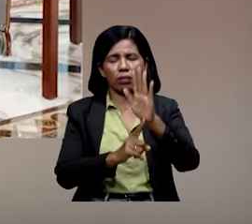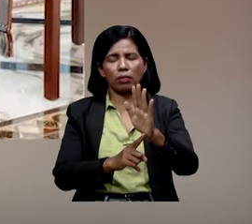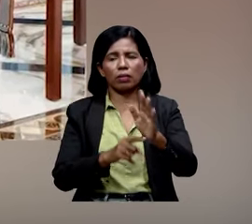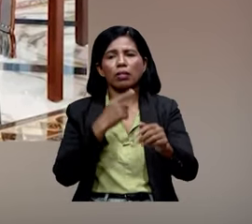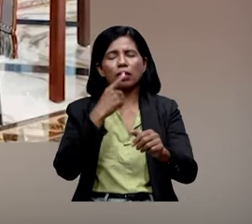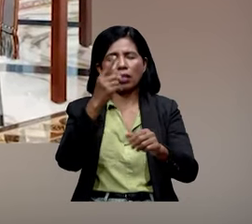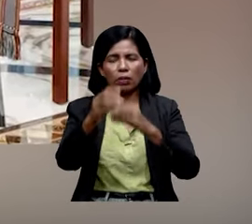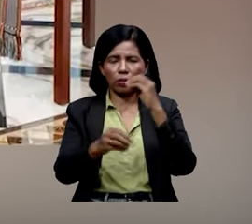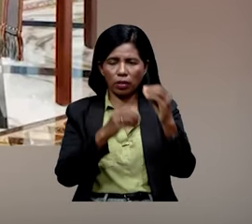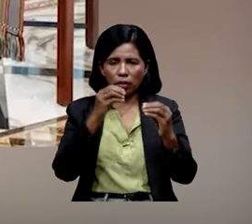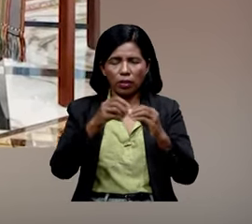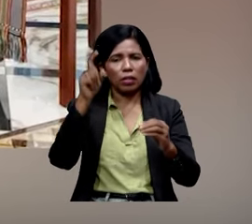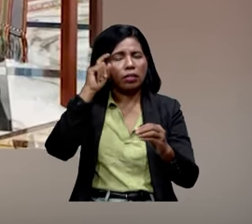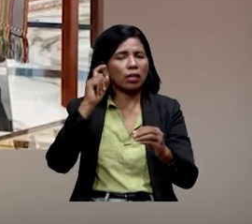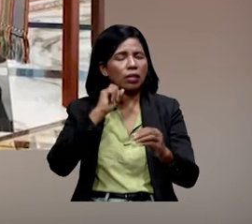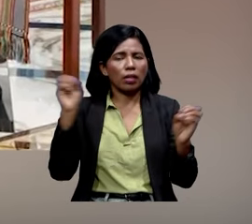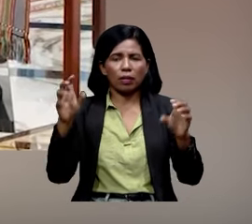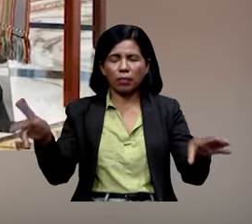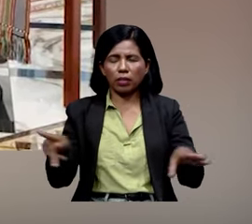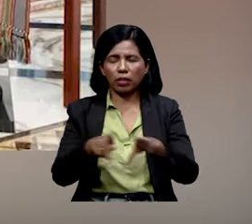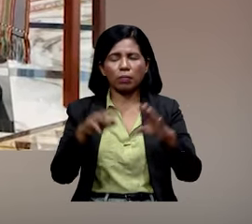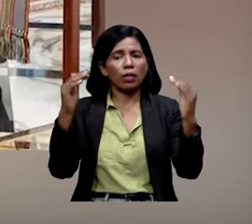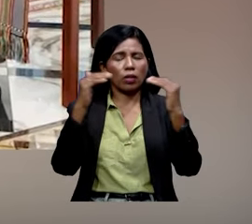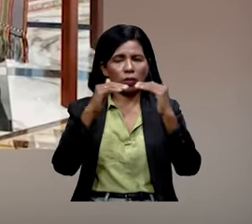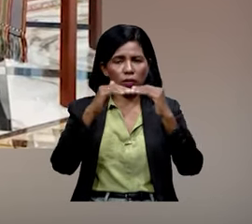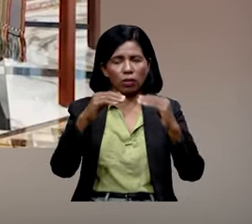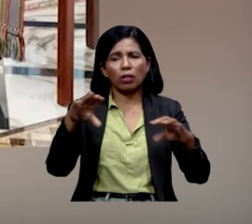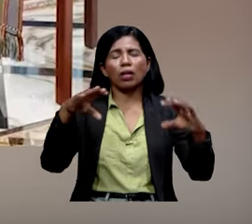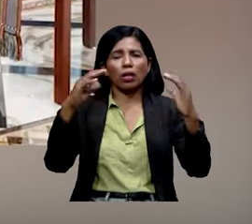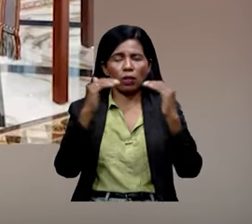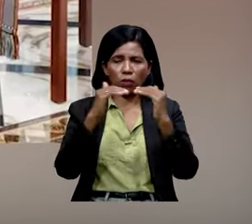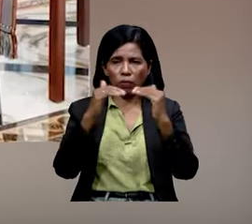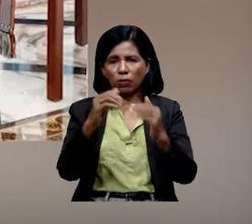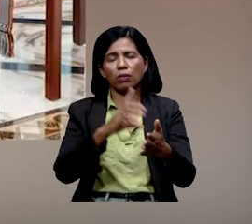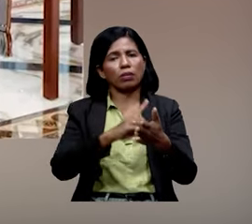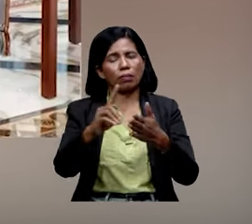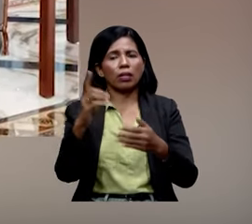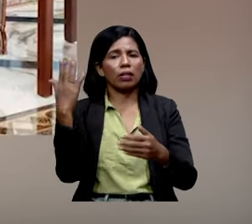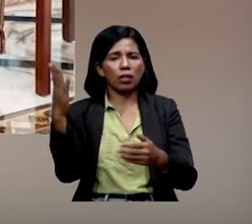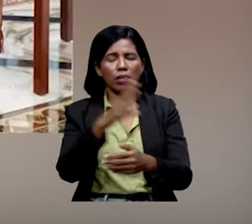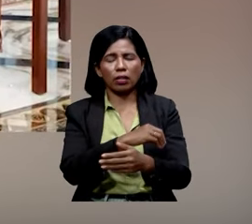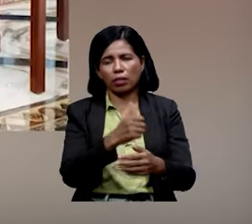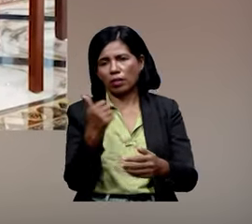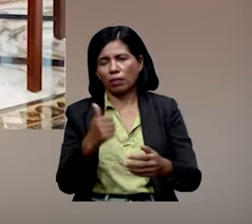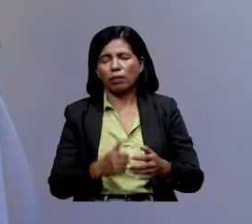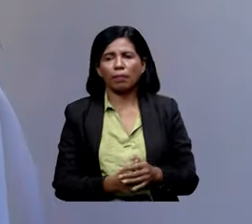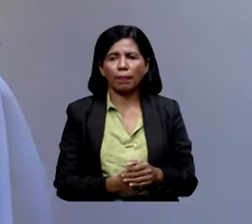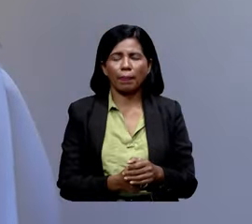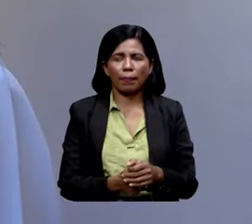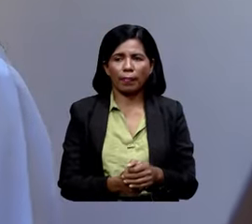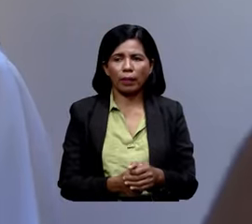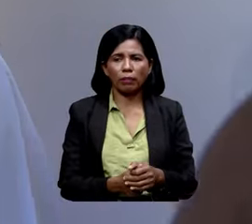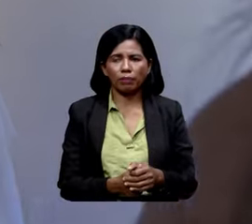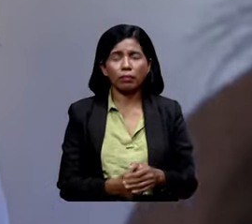clarifica Moscata, Xanana la participa reunião no encontro semanal também ocupado o serviço selo. Inventa tu não sabe,